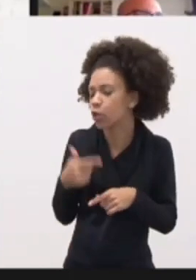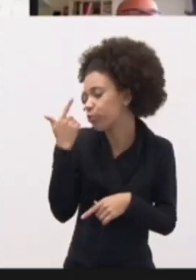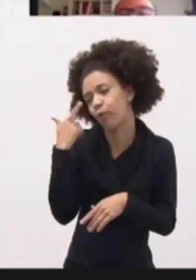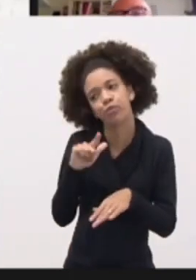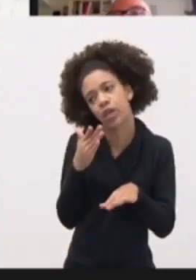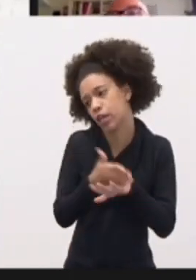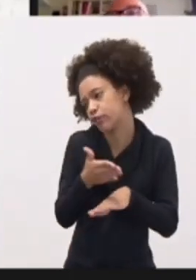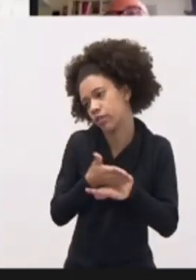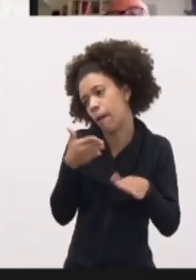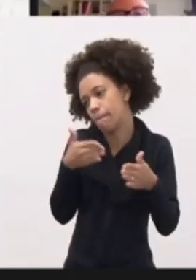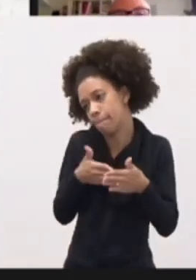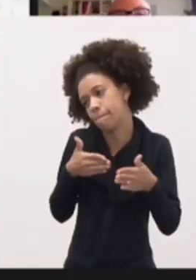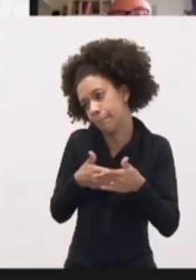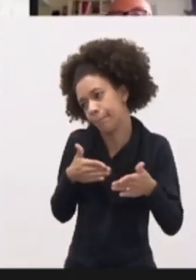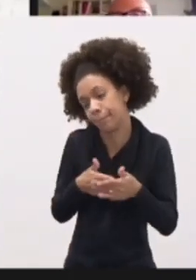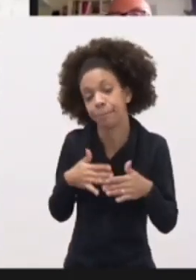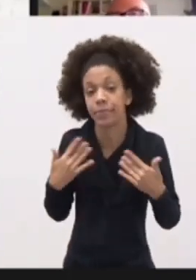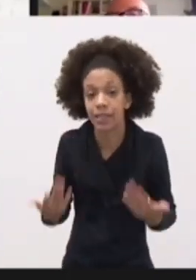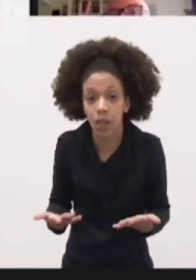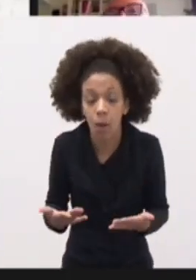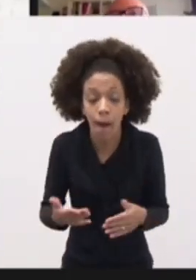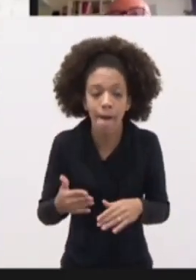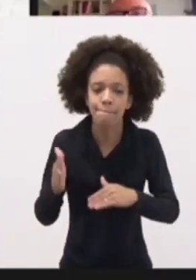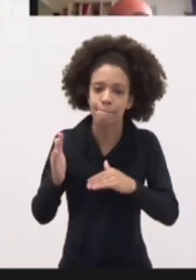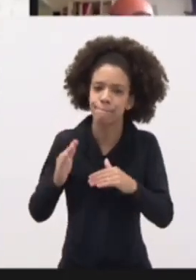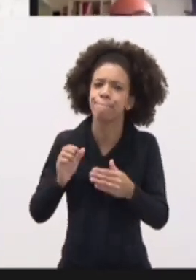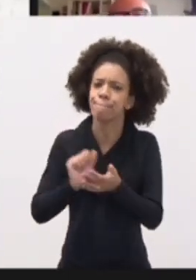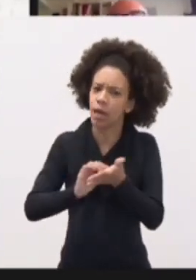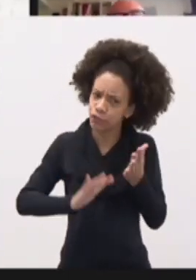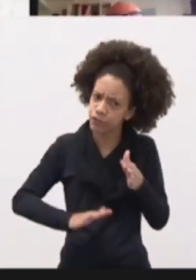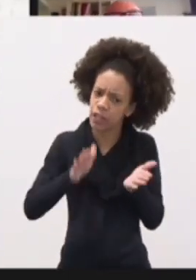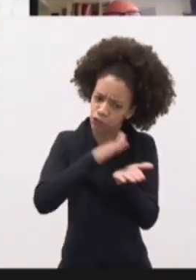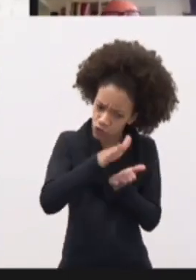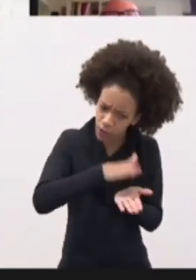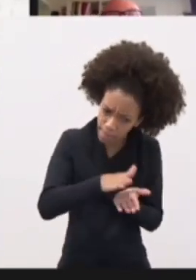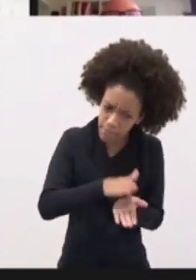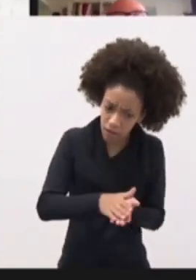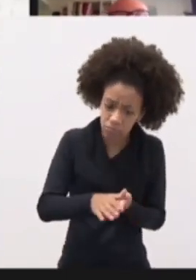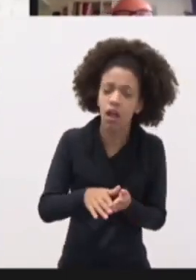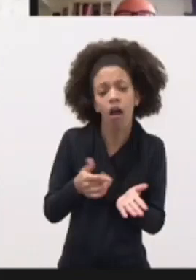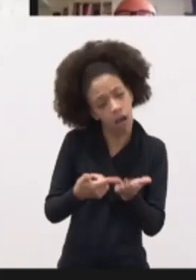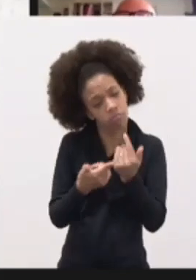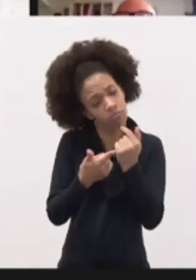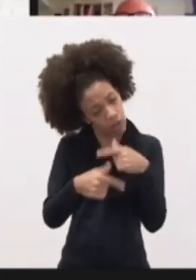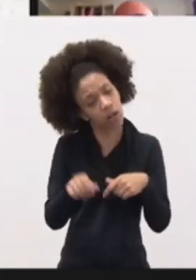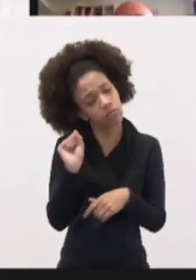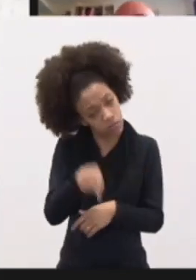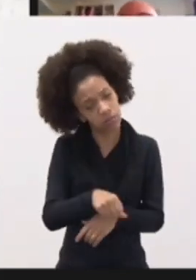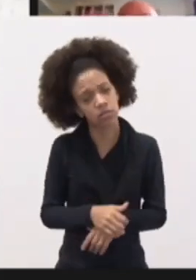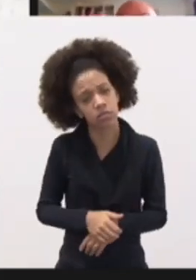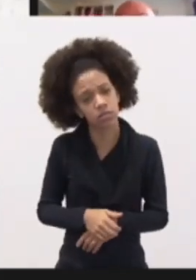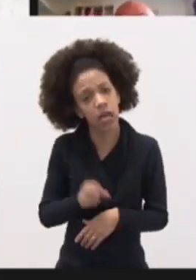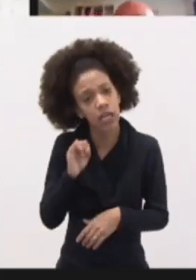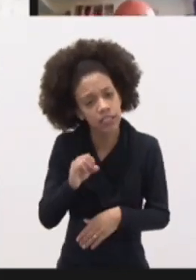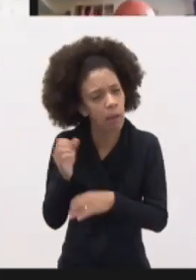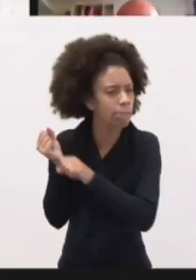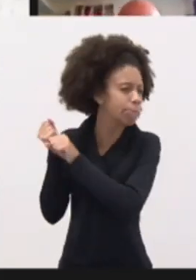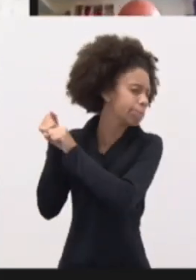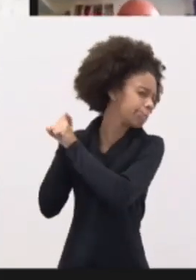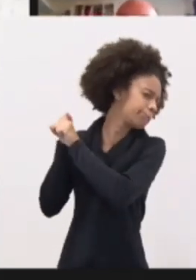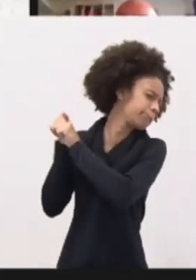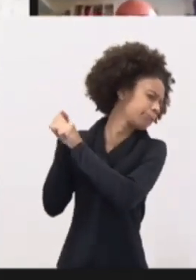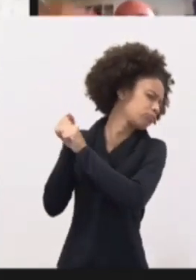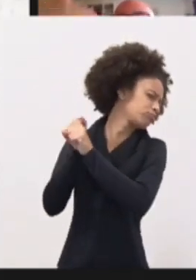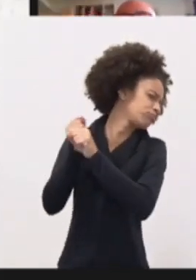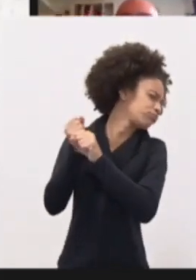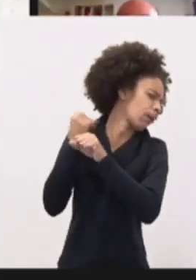acesso. E, gente, material impresso é uma tecnologia sim, né? Se a gente puxar um pouquinho da história lá, do quanto